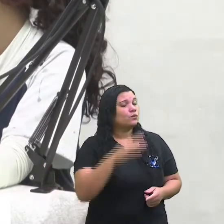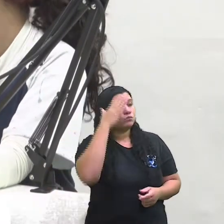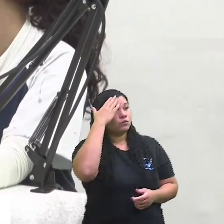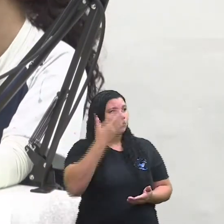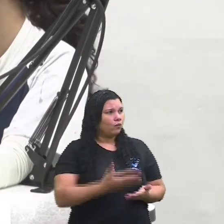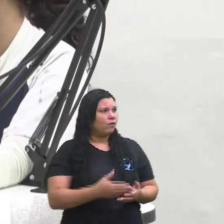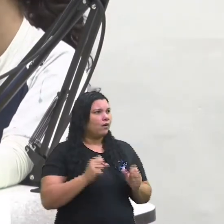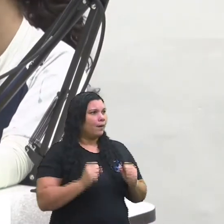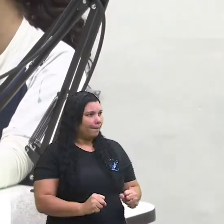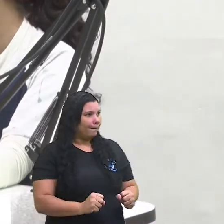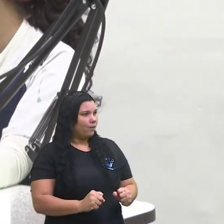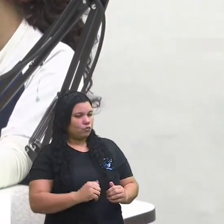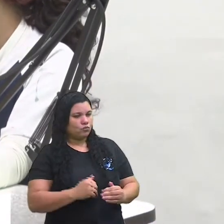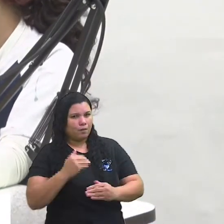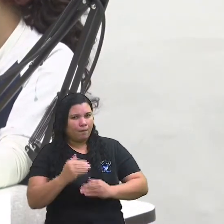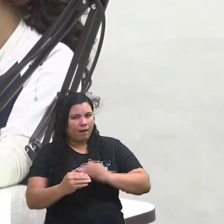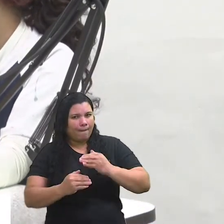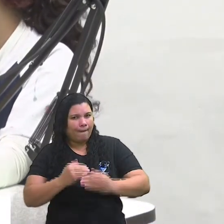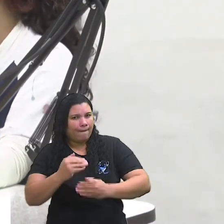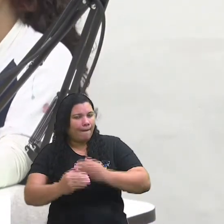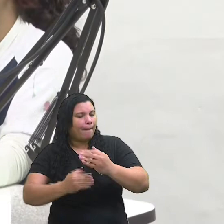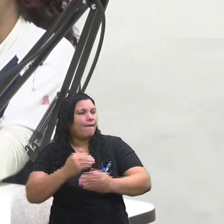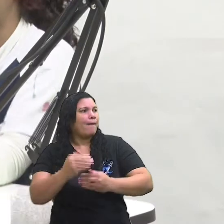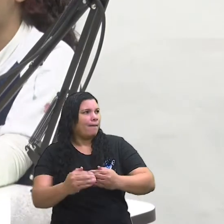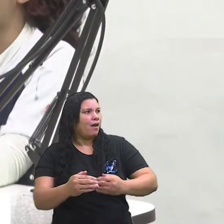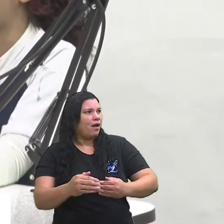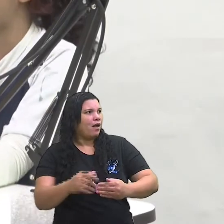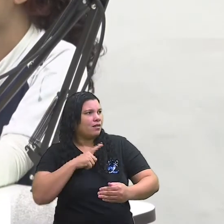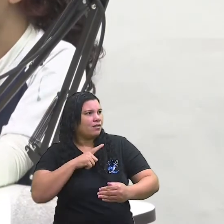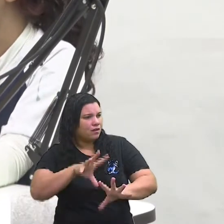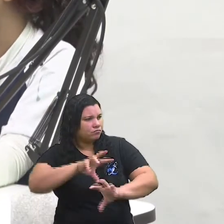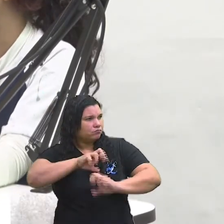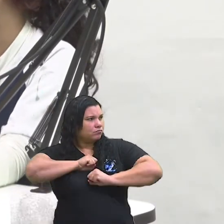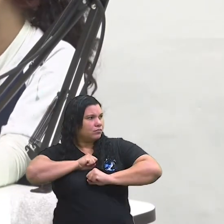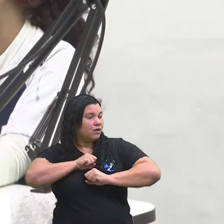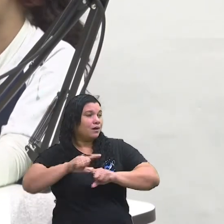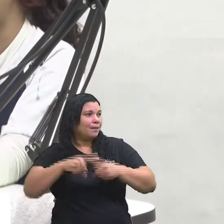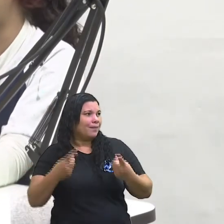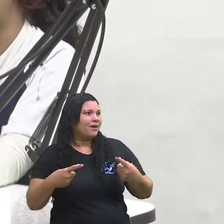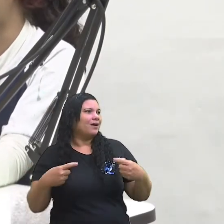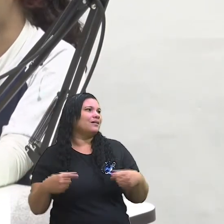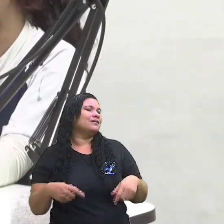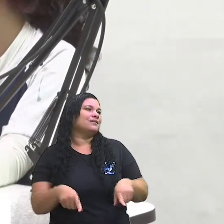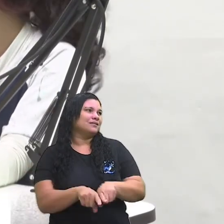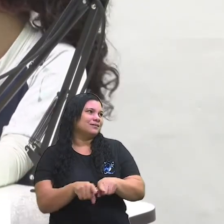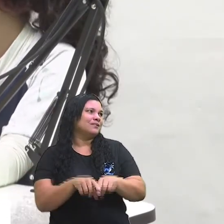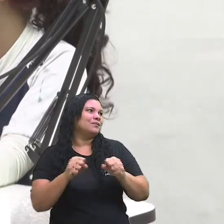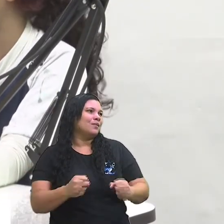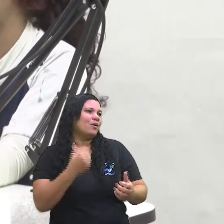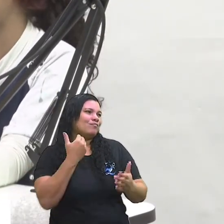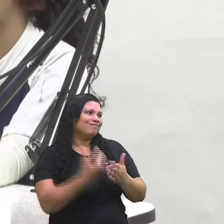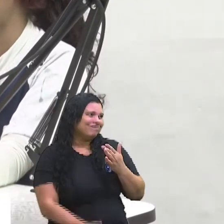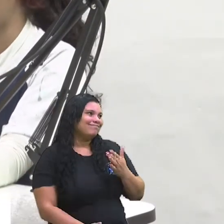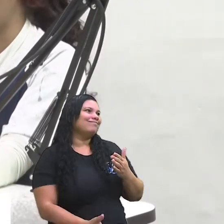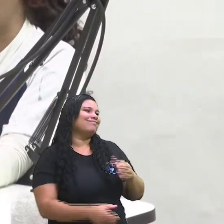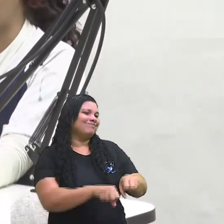E para se reconstruir é muito difícil. Sim. A Sabrina ali falou uma coisa